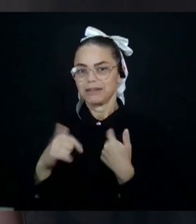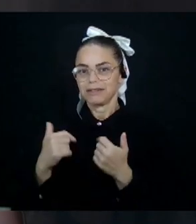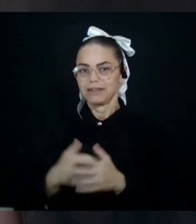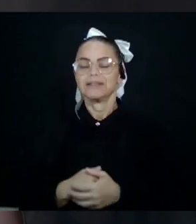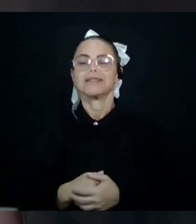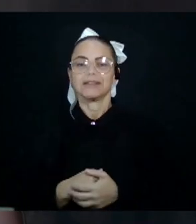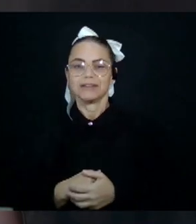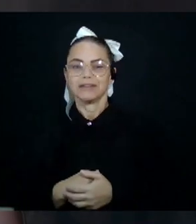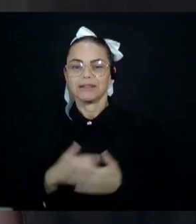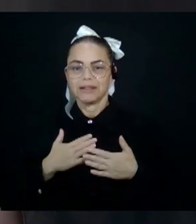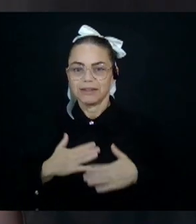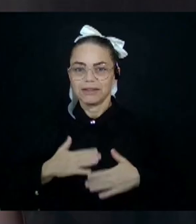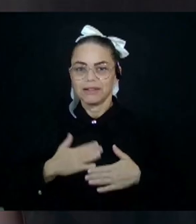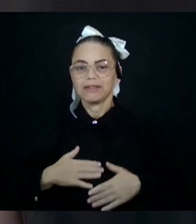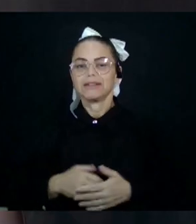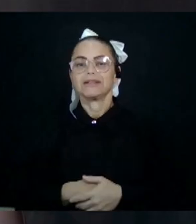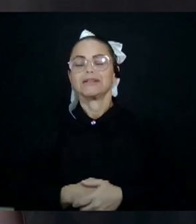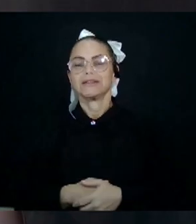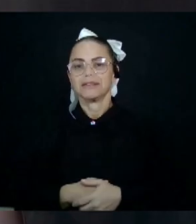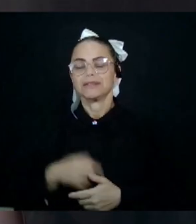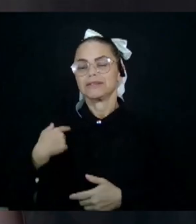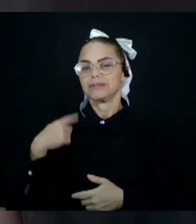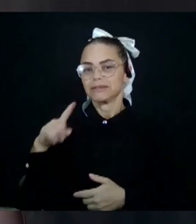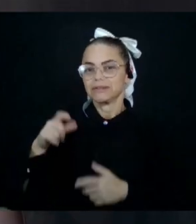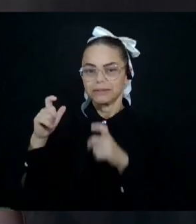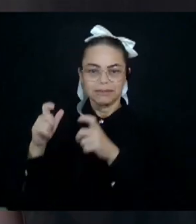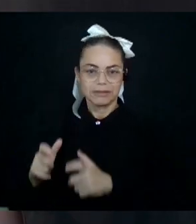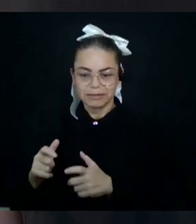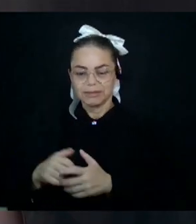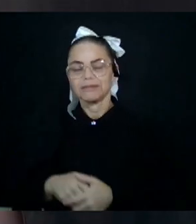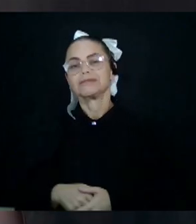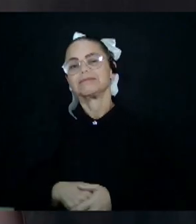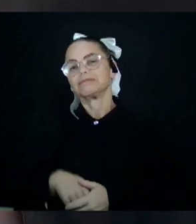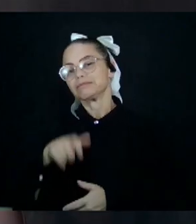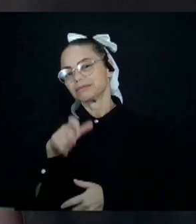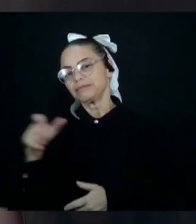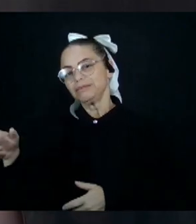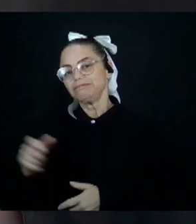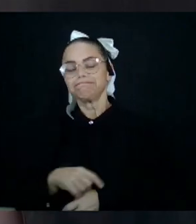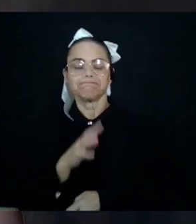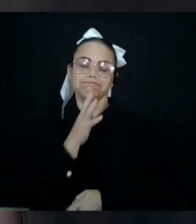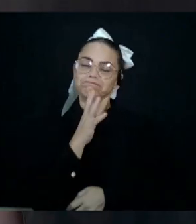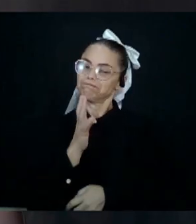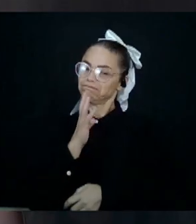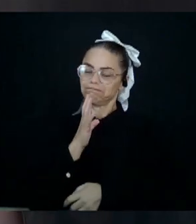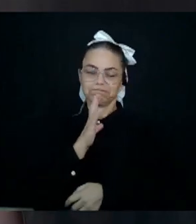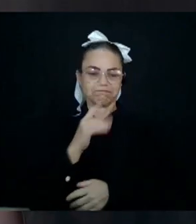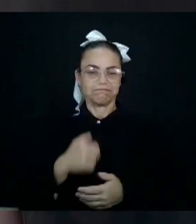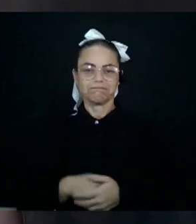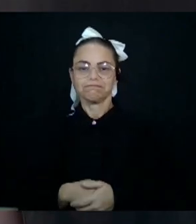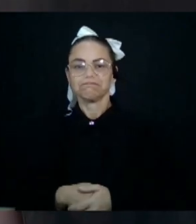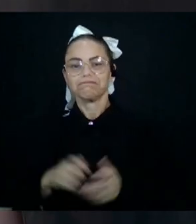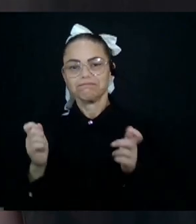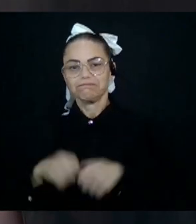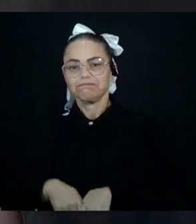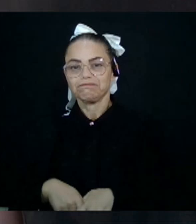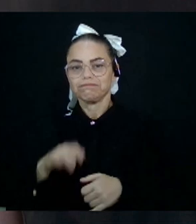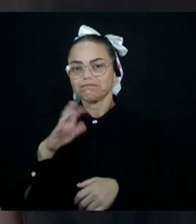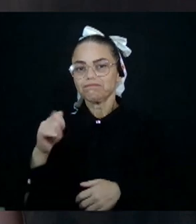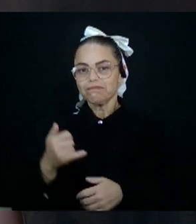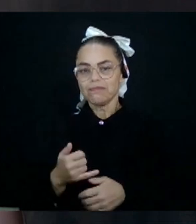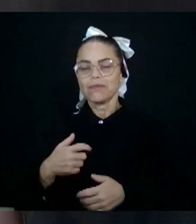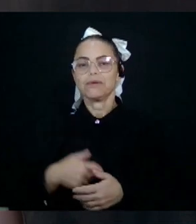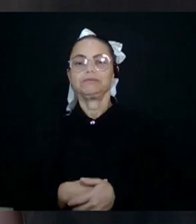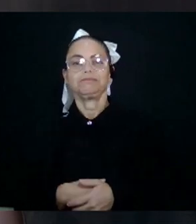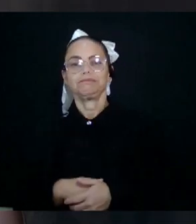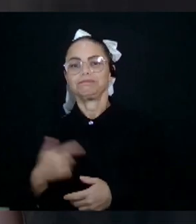descanso, né. E isso estando em outro lugar, com pessoas desconhecidas, né, podendo desfrutar de coisas que a gente não